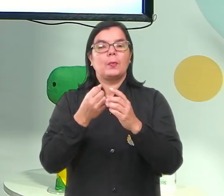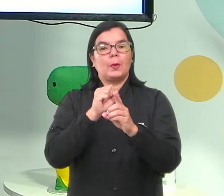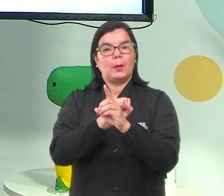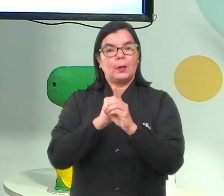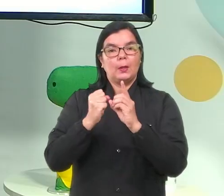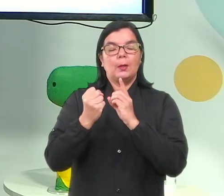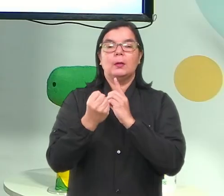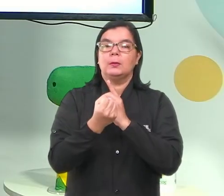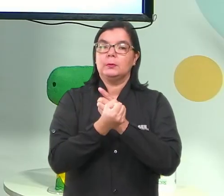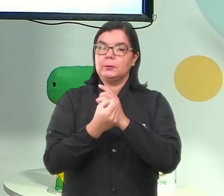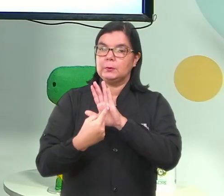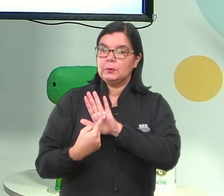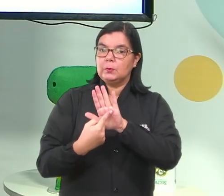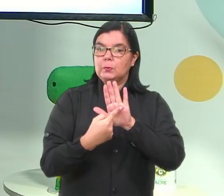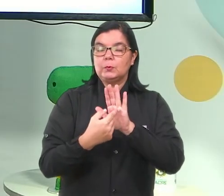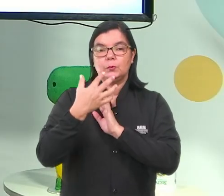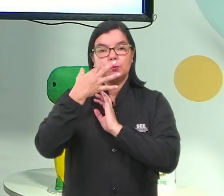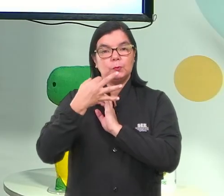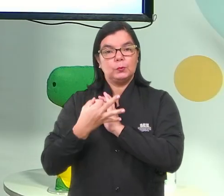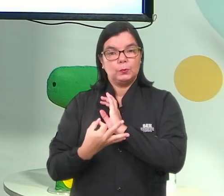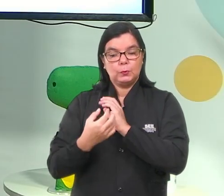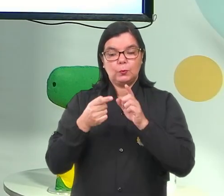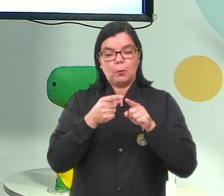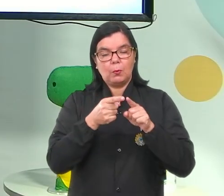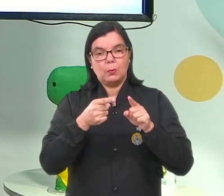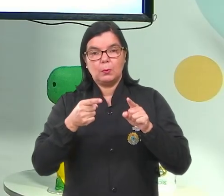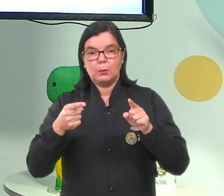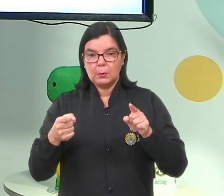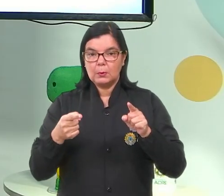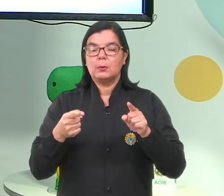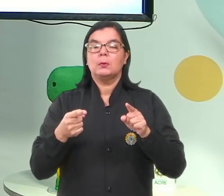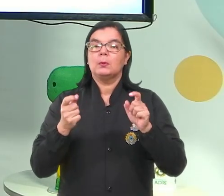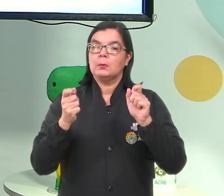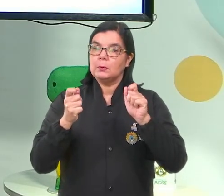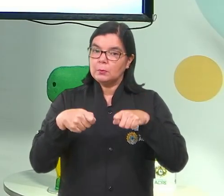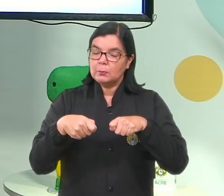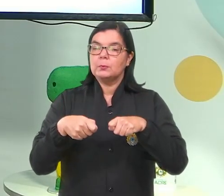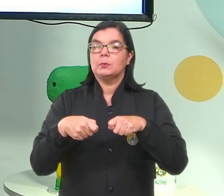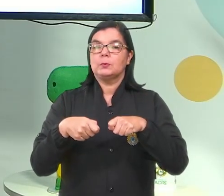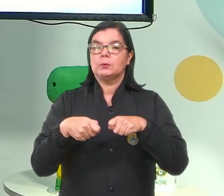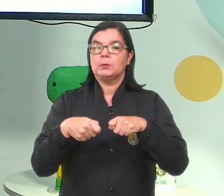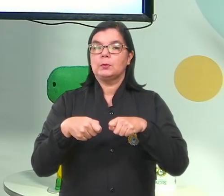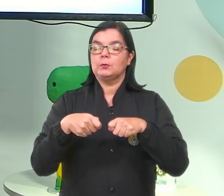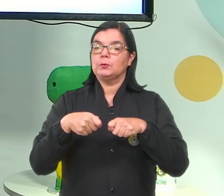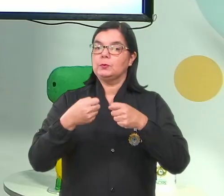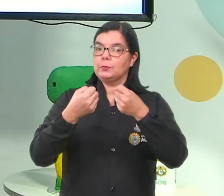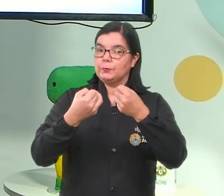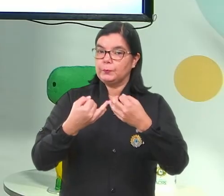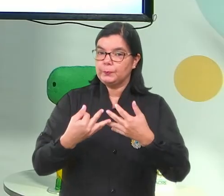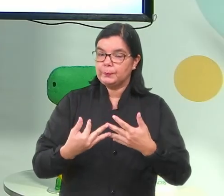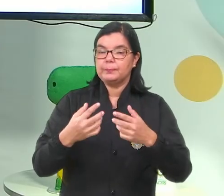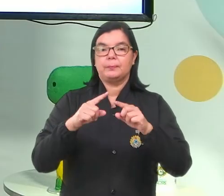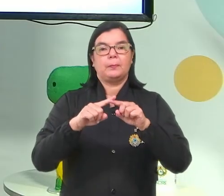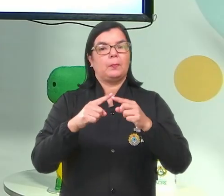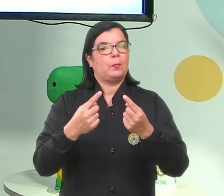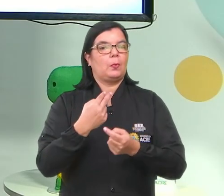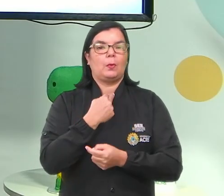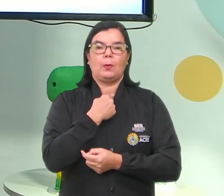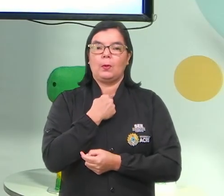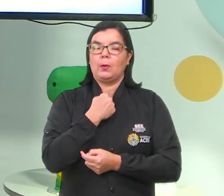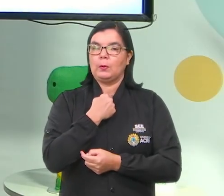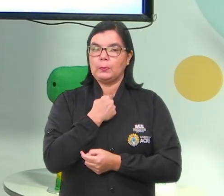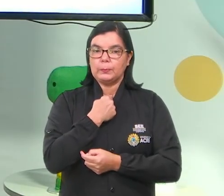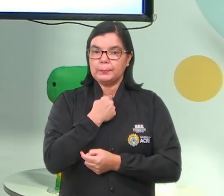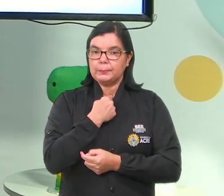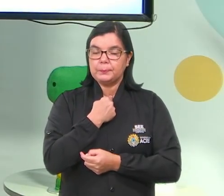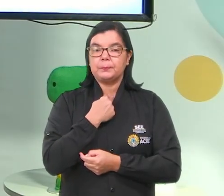ela se apresentava justamente nesses períodos que eu posso estar recortando. Mas não podemos, por